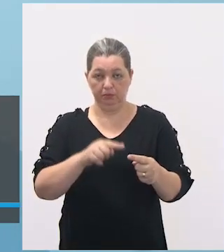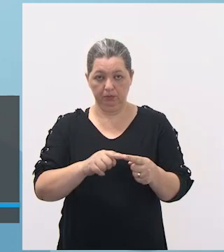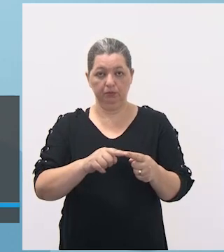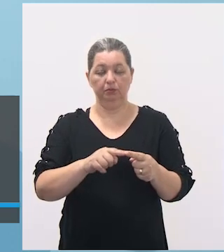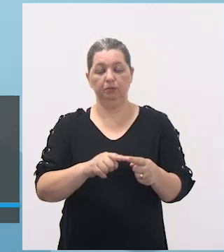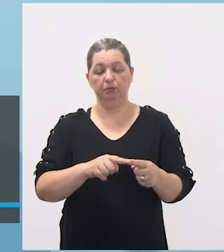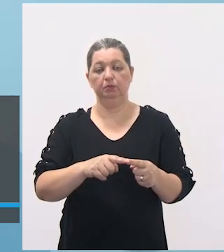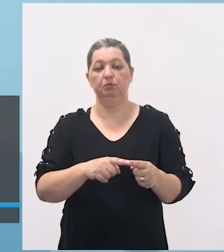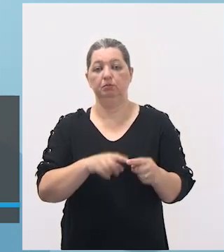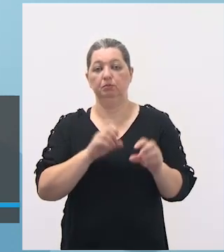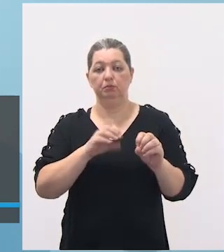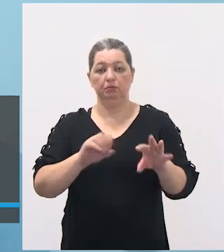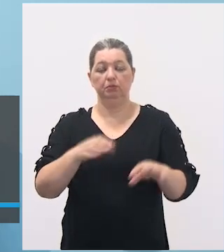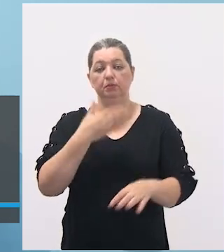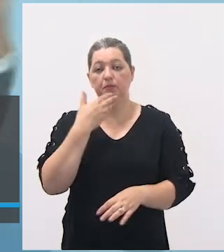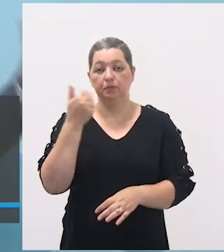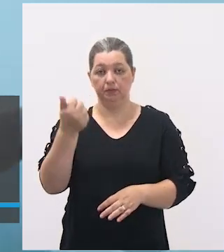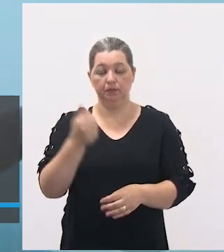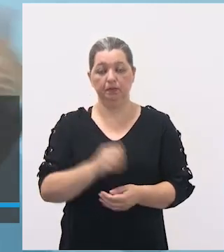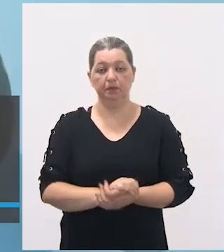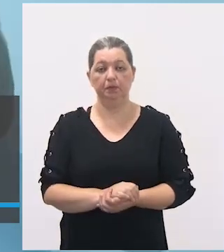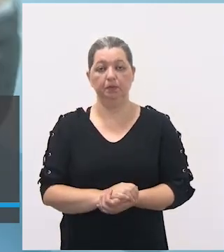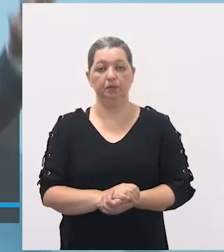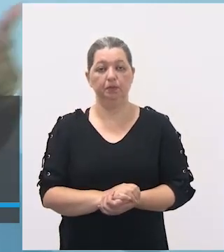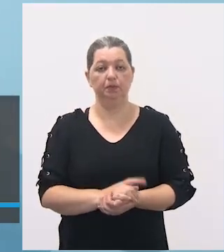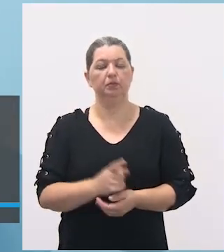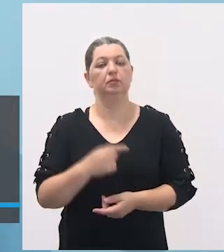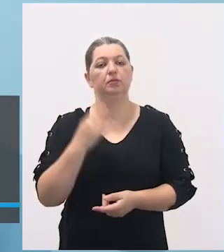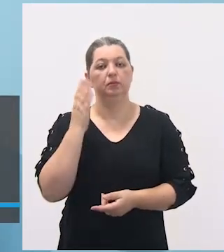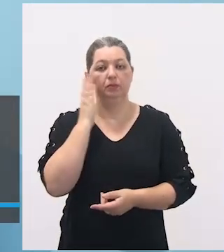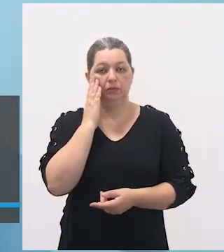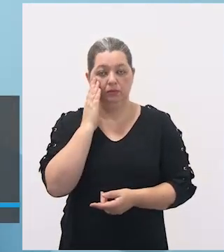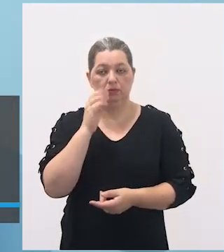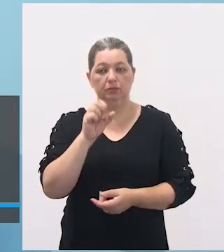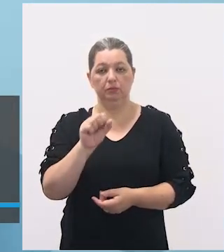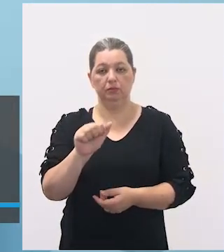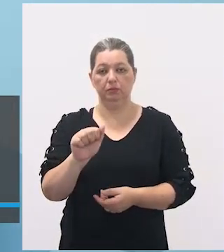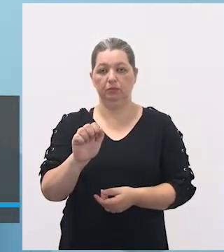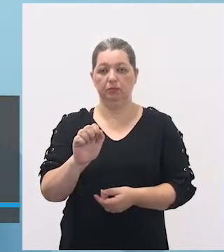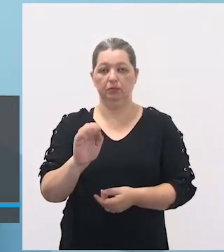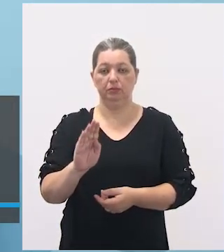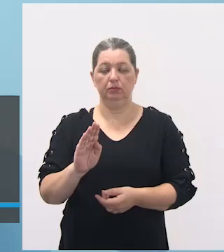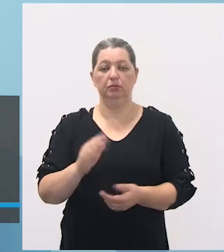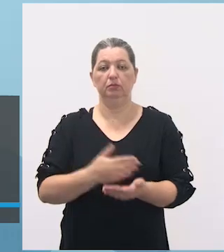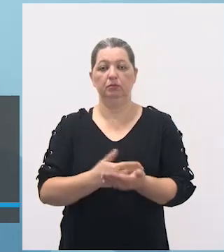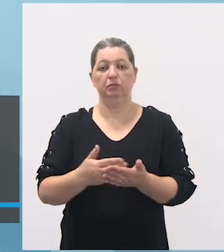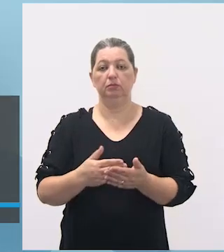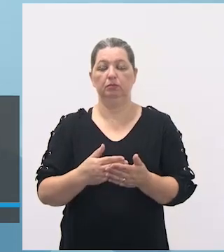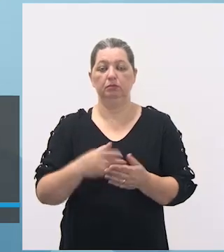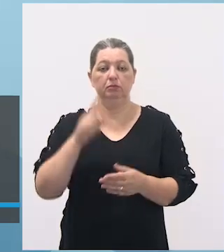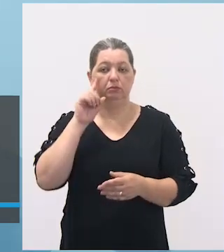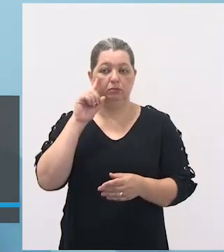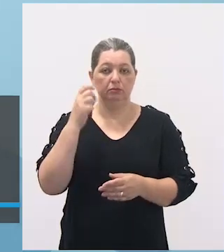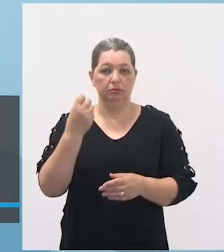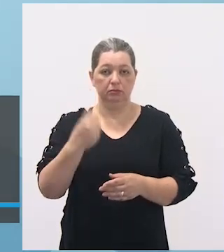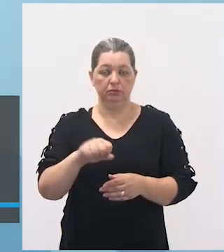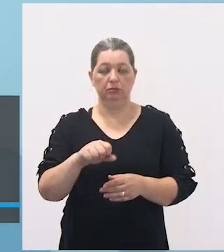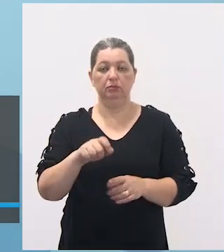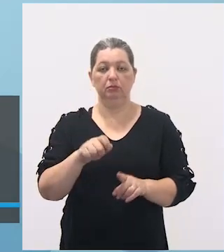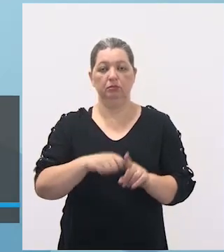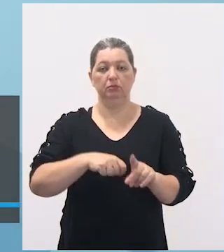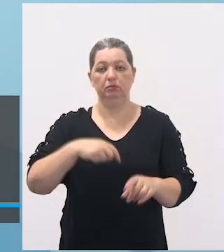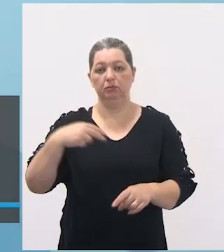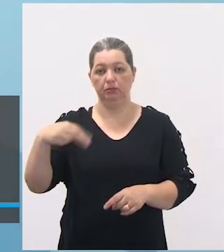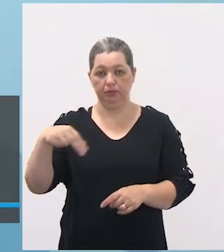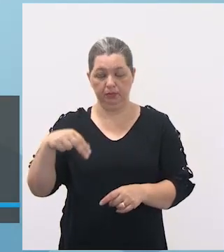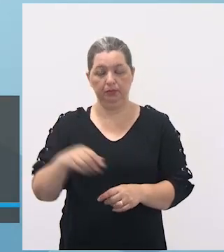tá bom? A gente sabe, o SAEB vai começar aí dia 8 de novembro, daqui a pouquinho vai